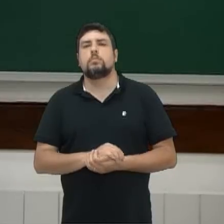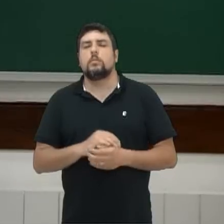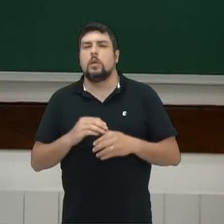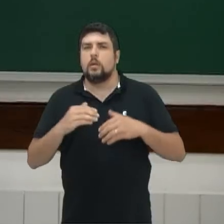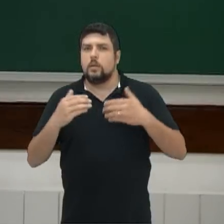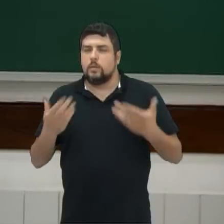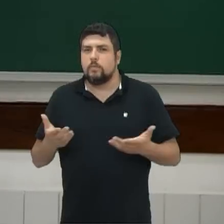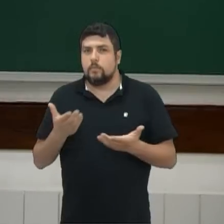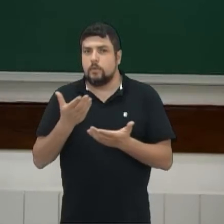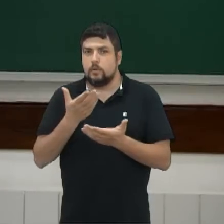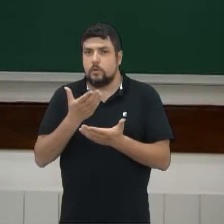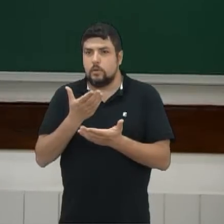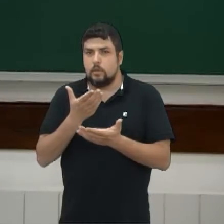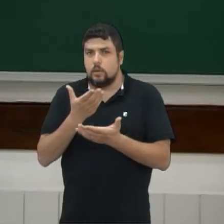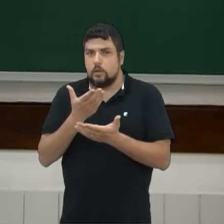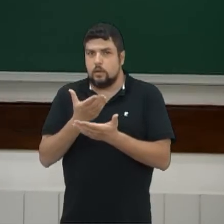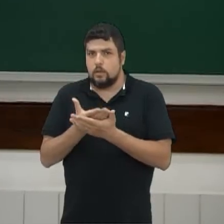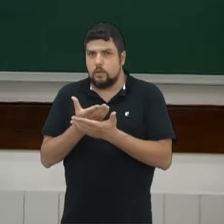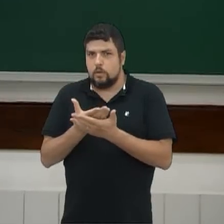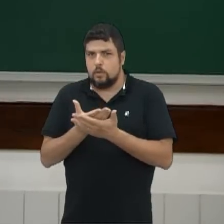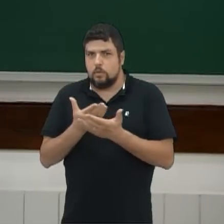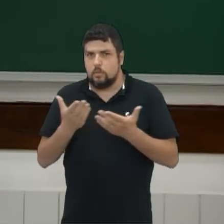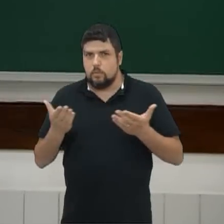gente viu